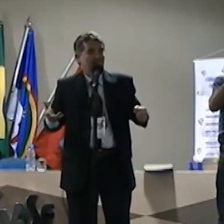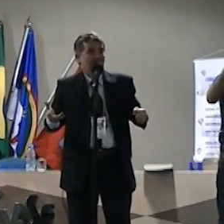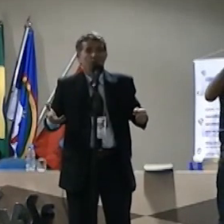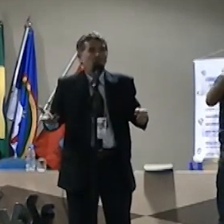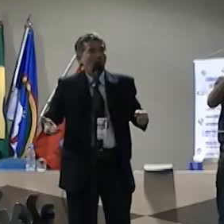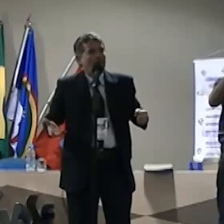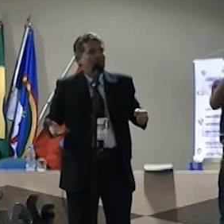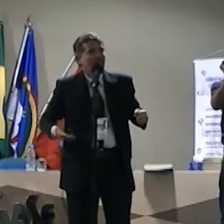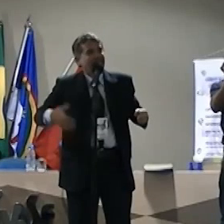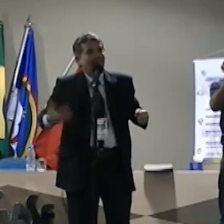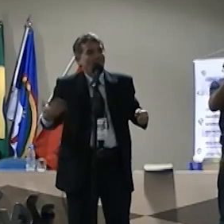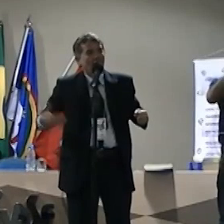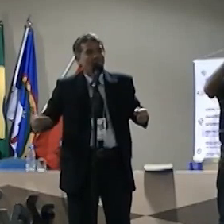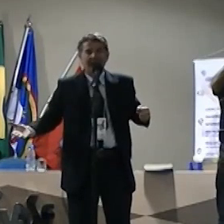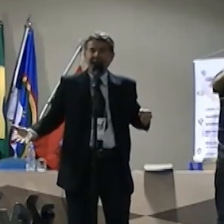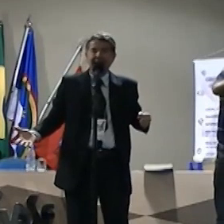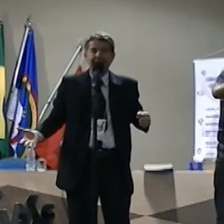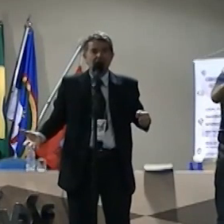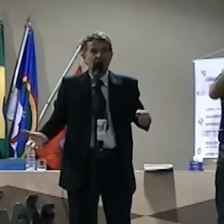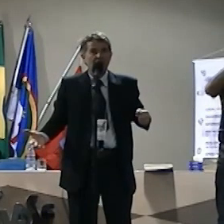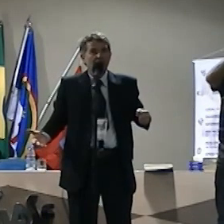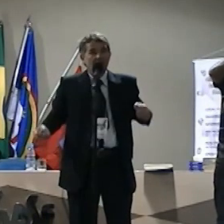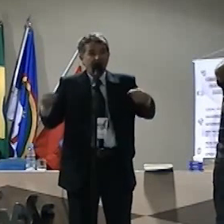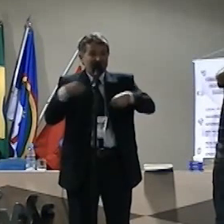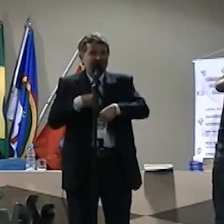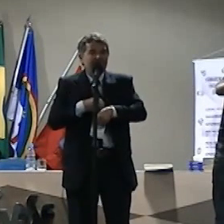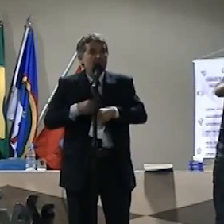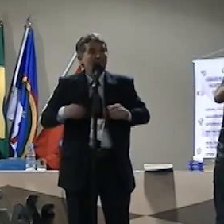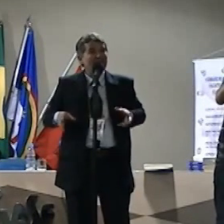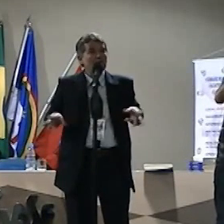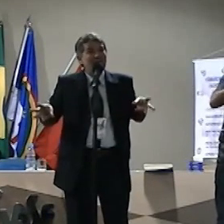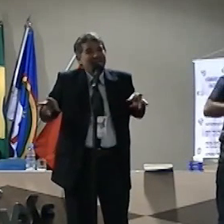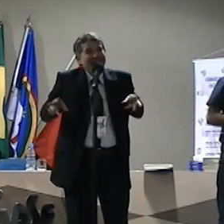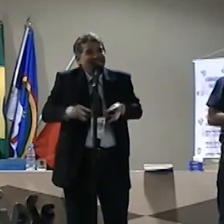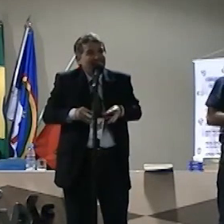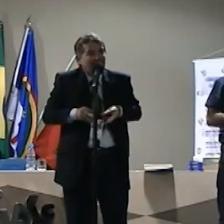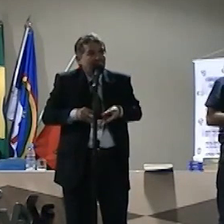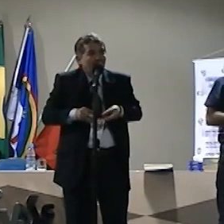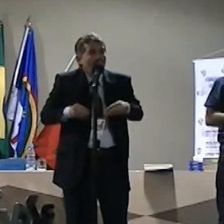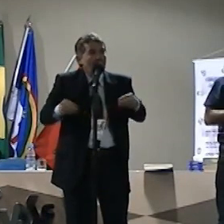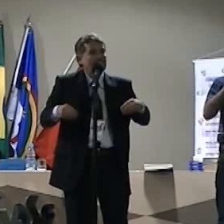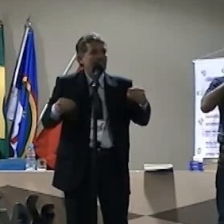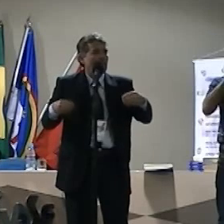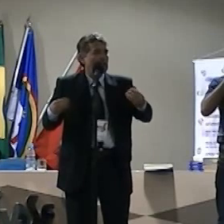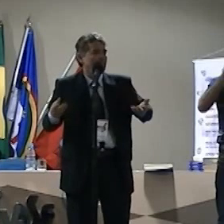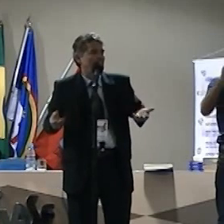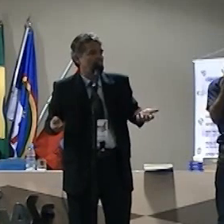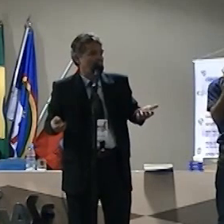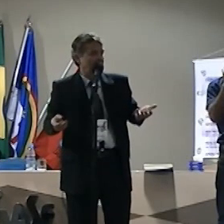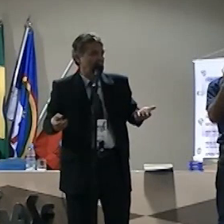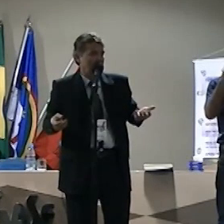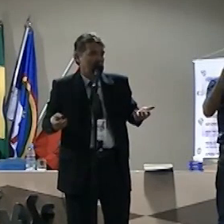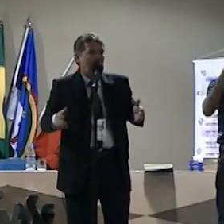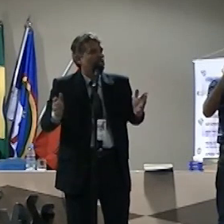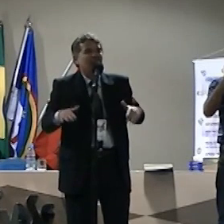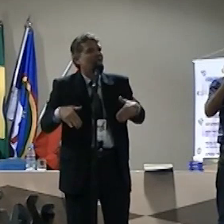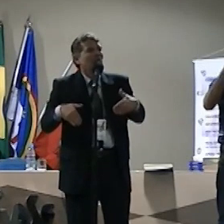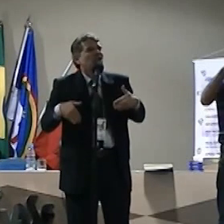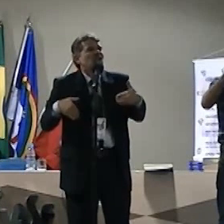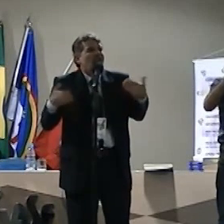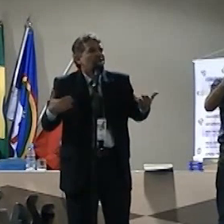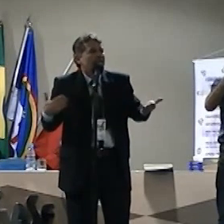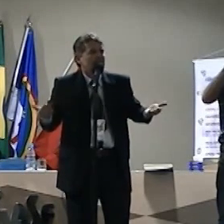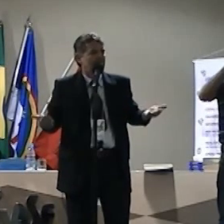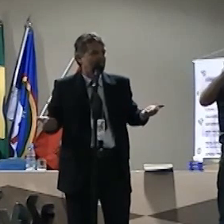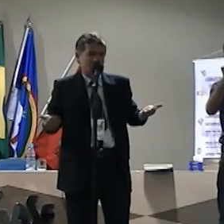cima. Não pode, cada um tem uma característica. Fazer isso é resumir a nada o potencial que o surdo poderia aprender. É achar que ele não